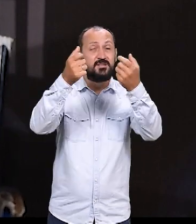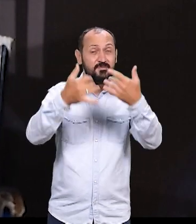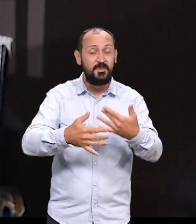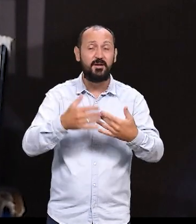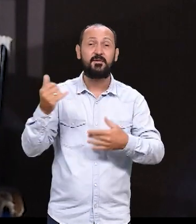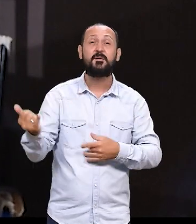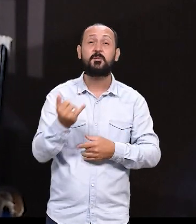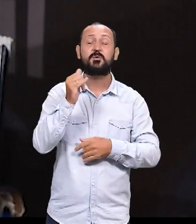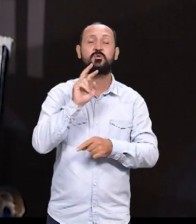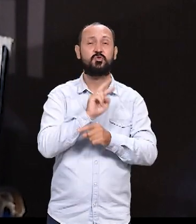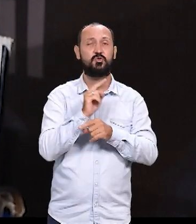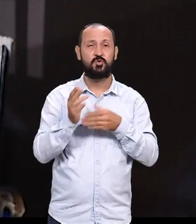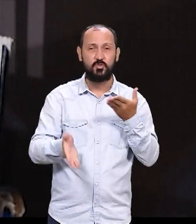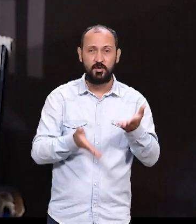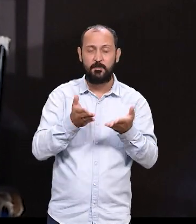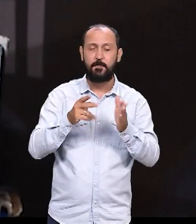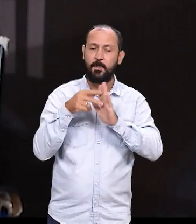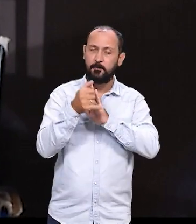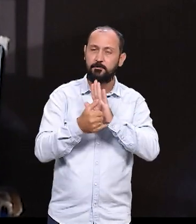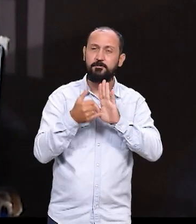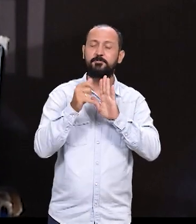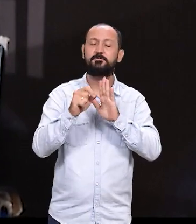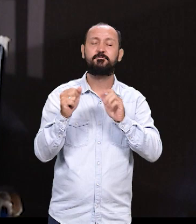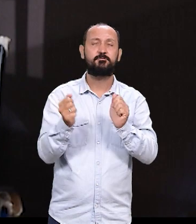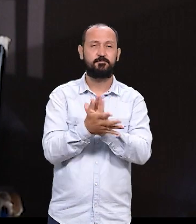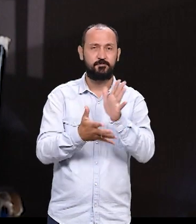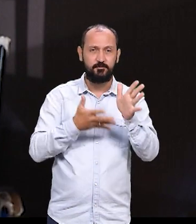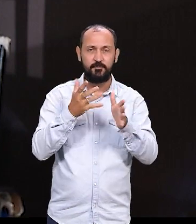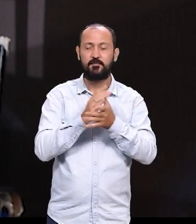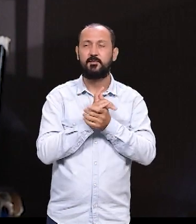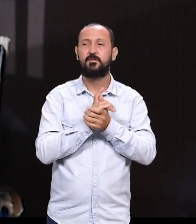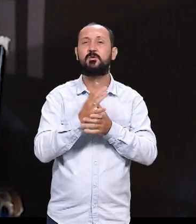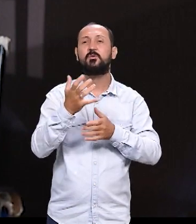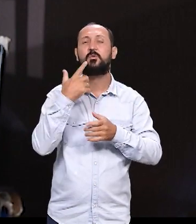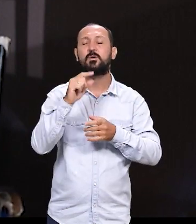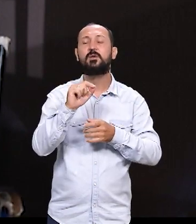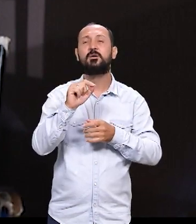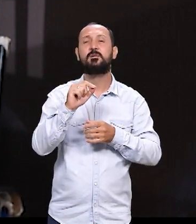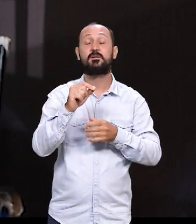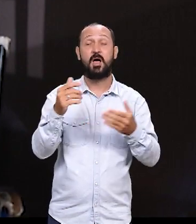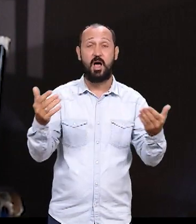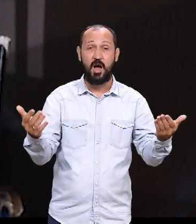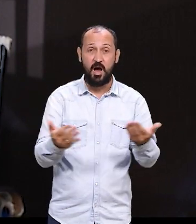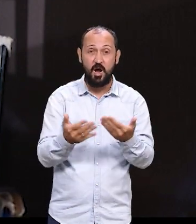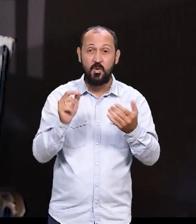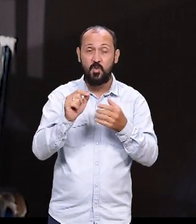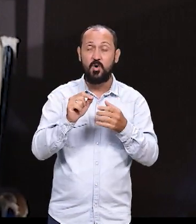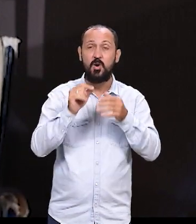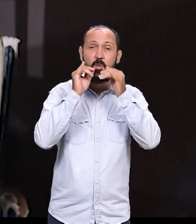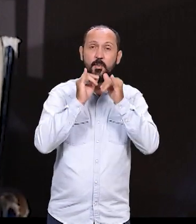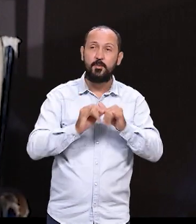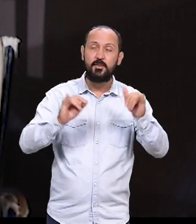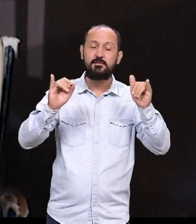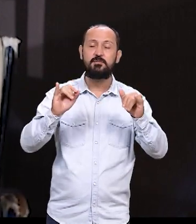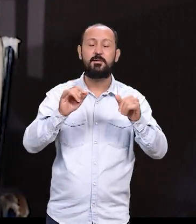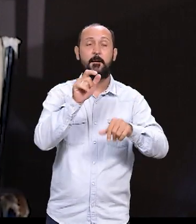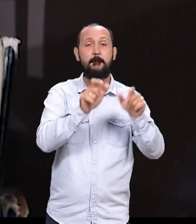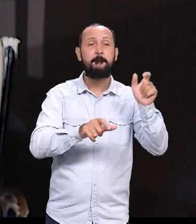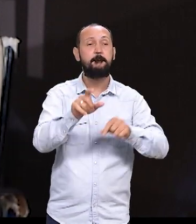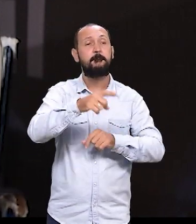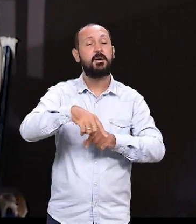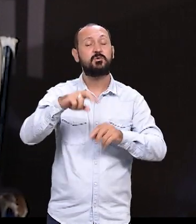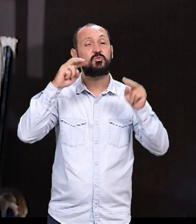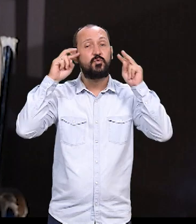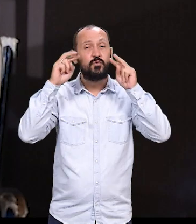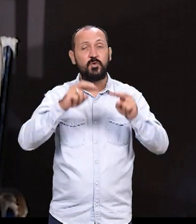ano aqui Justamente por isso porque o senhor fala da importância de se cuidar e o projeto de vocês é maravilhoso e eu queria que o senhor deixasse agora